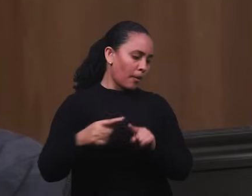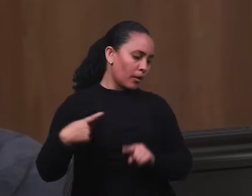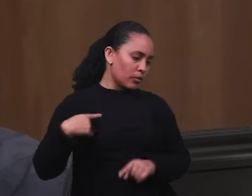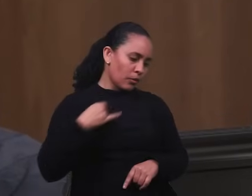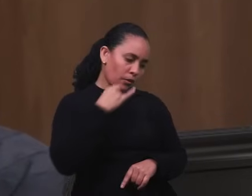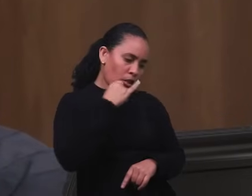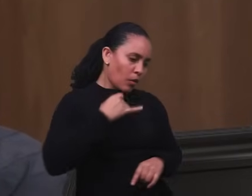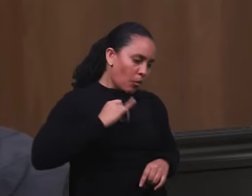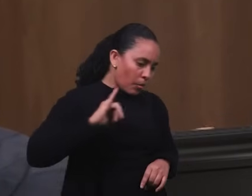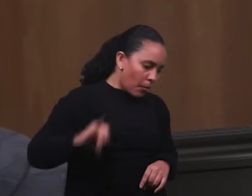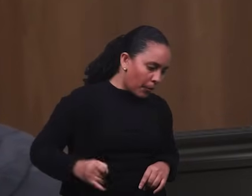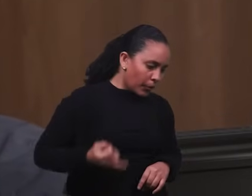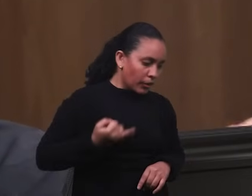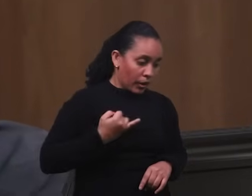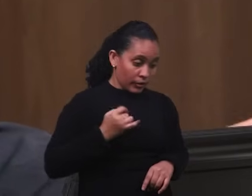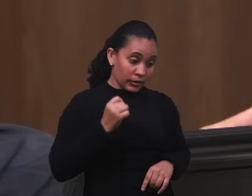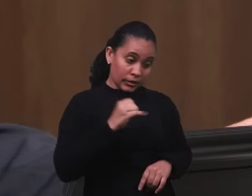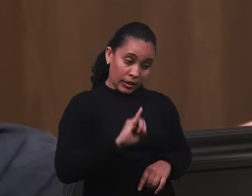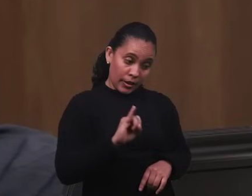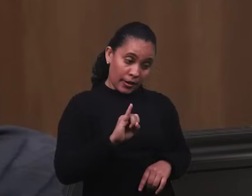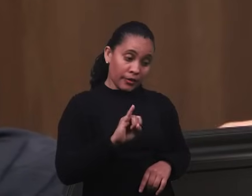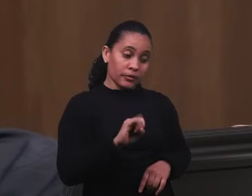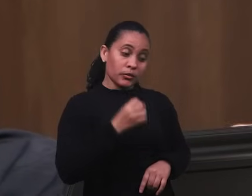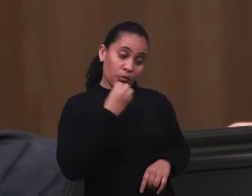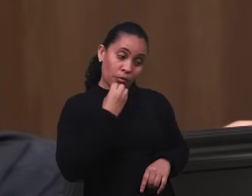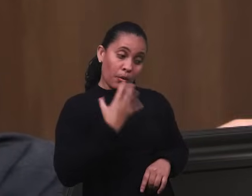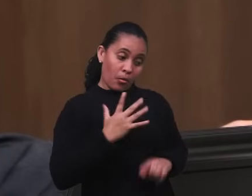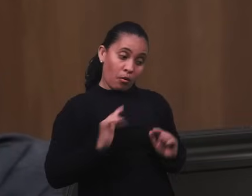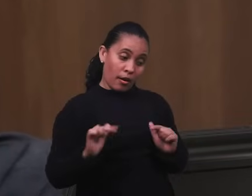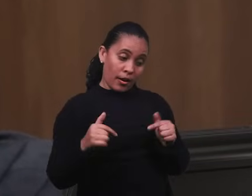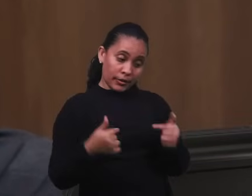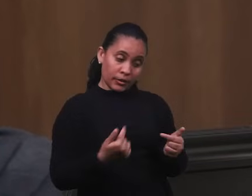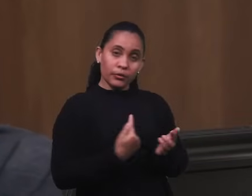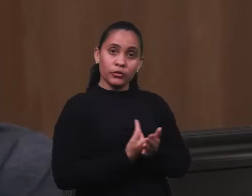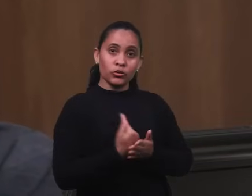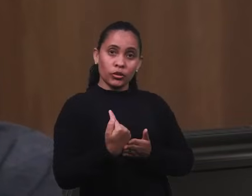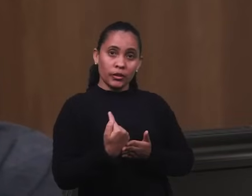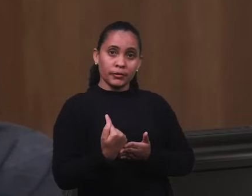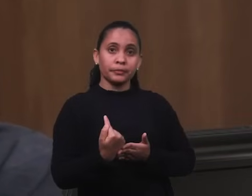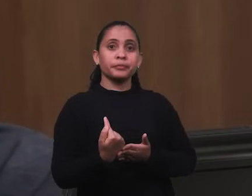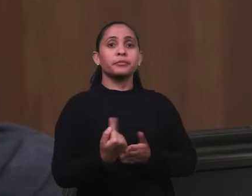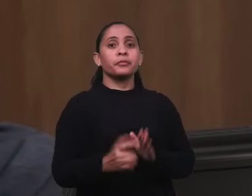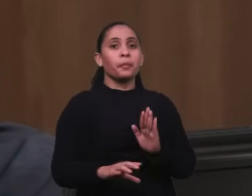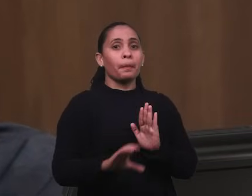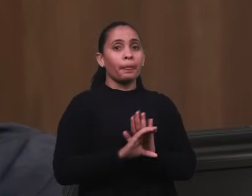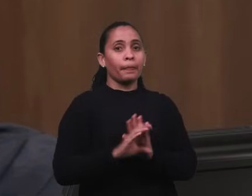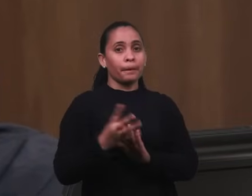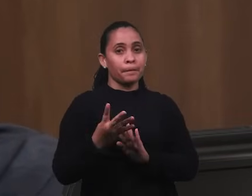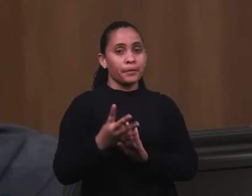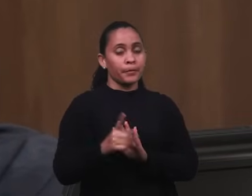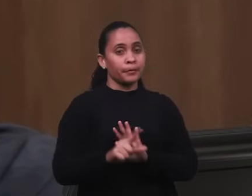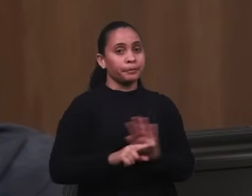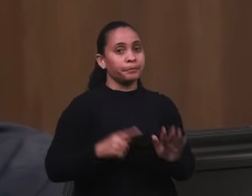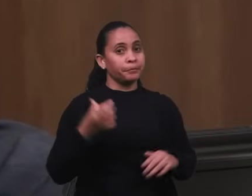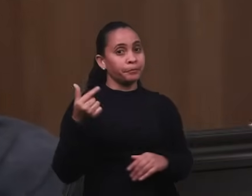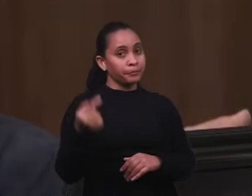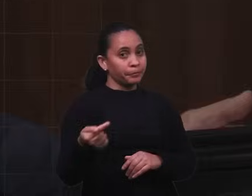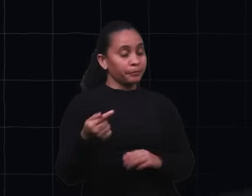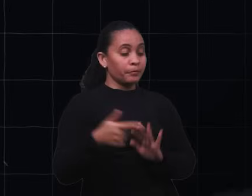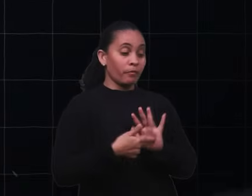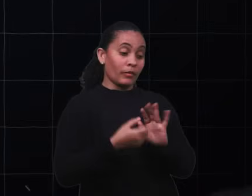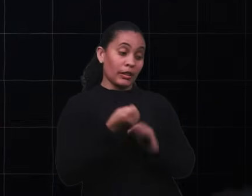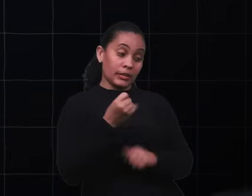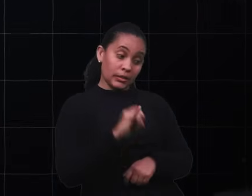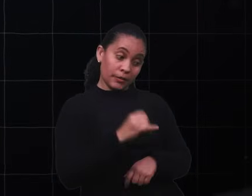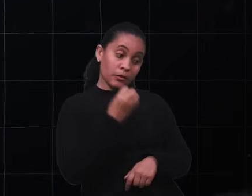ele uma oportunidade. O Senhor disse assim, ó, se fizeres bem, está até lá em Gênesis, né, no capítulo 4, verso 7,